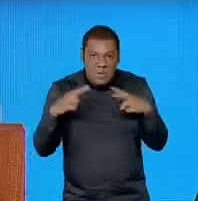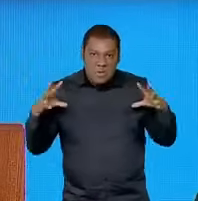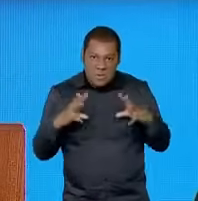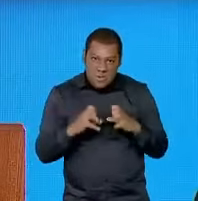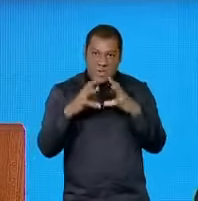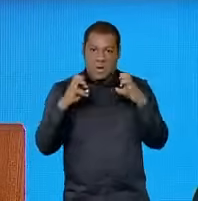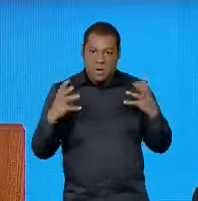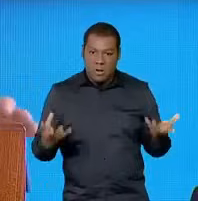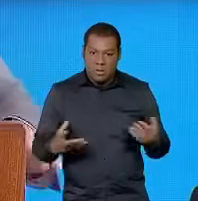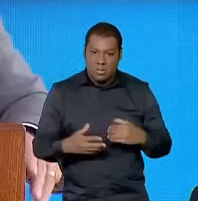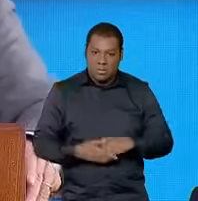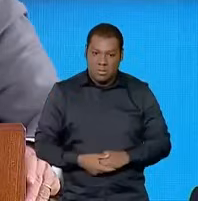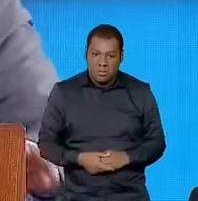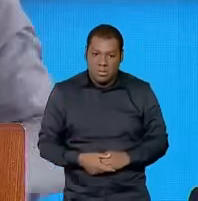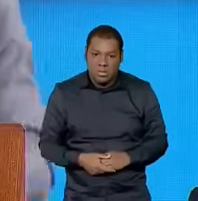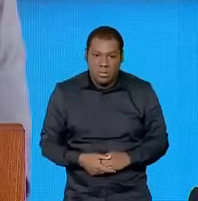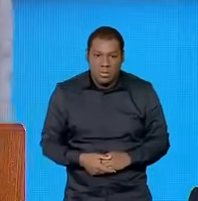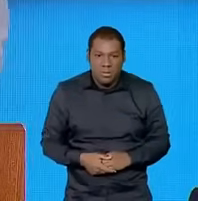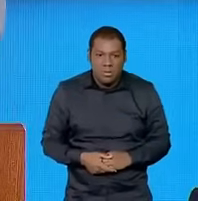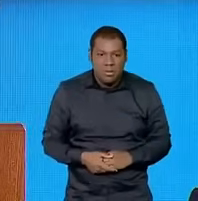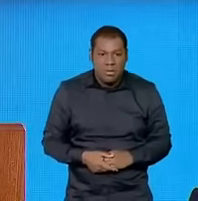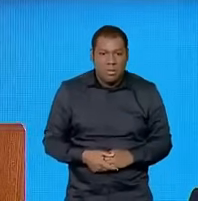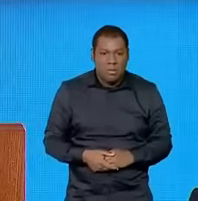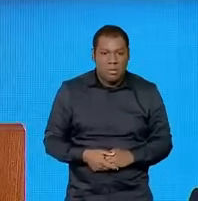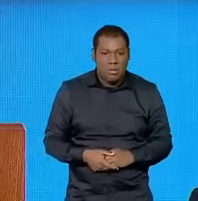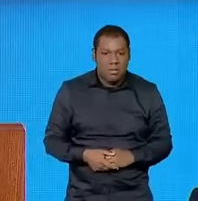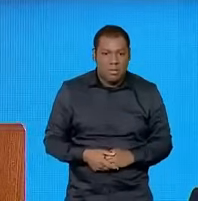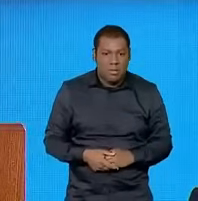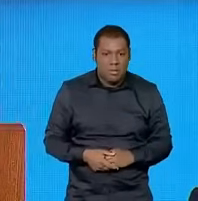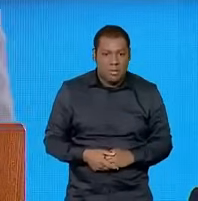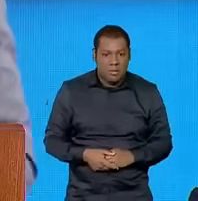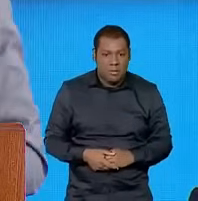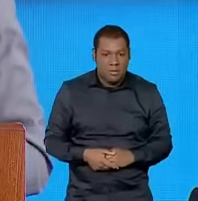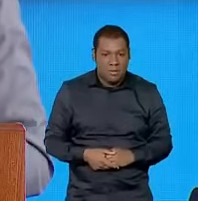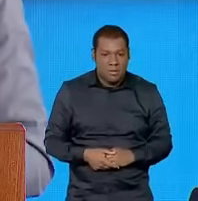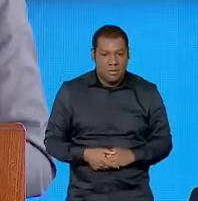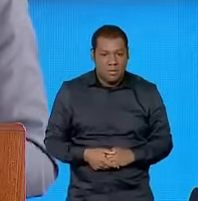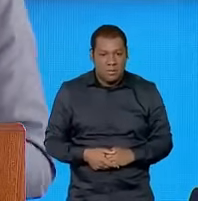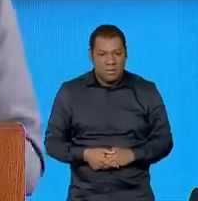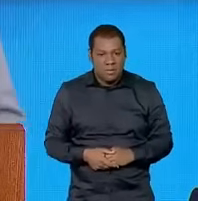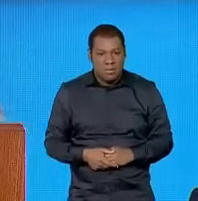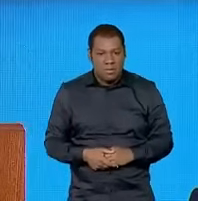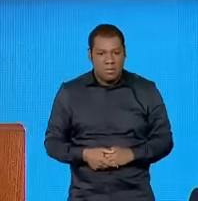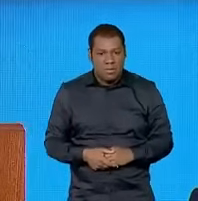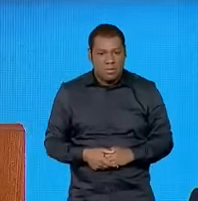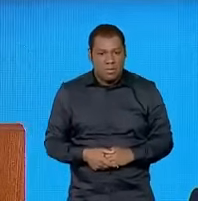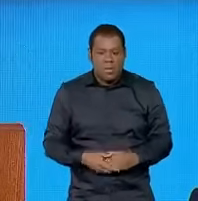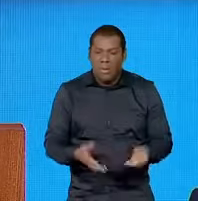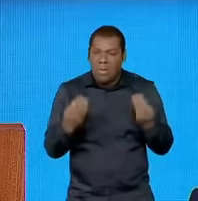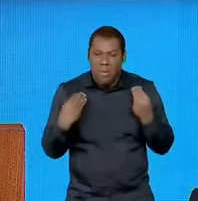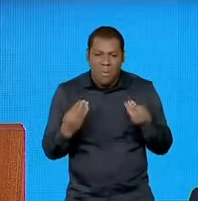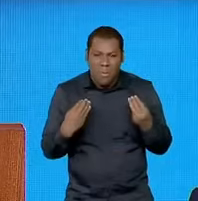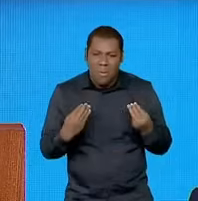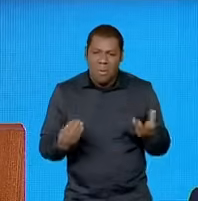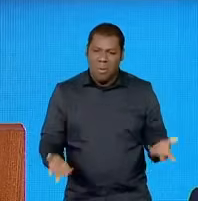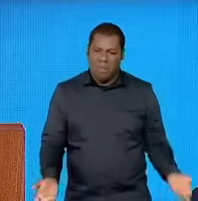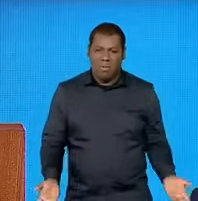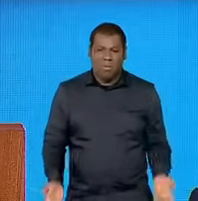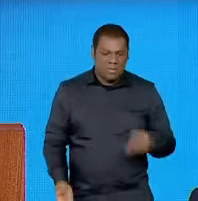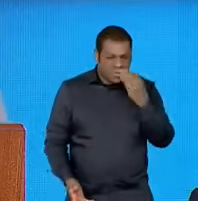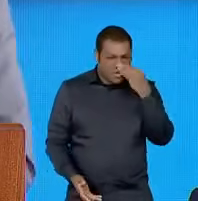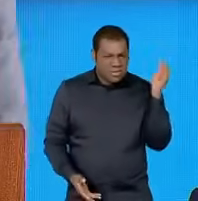separar. E o cara falou: não, mas ele faz depois que ele muda. O conceito de